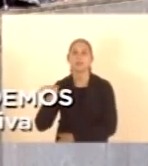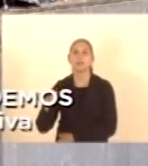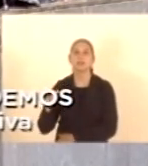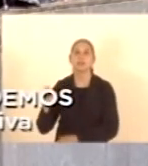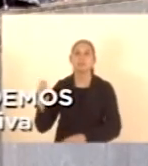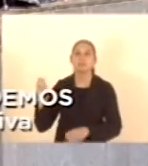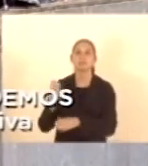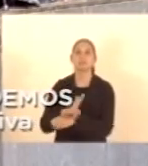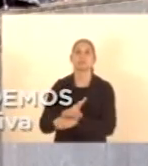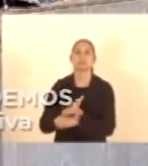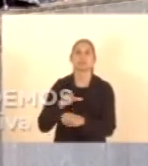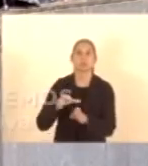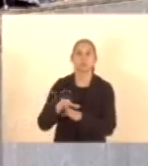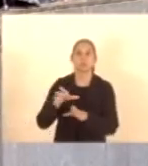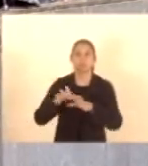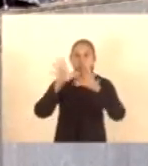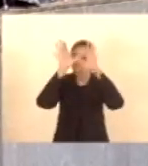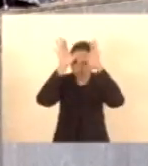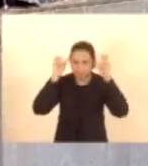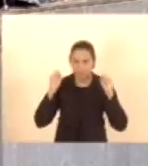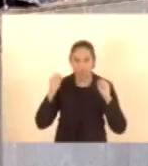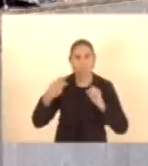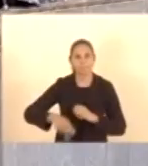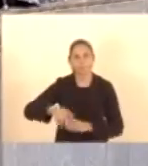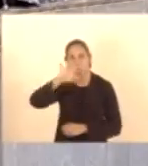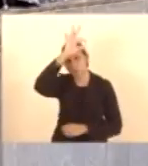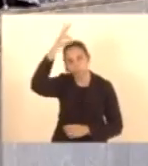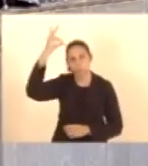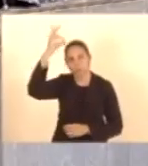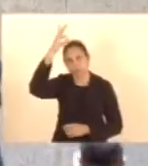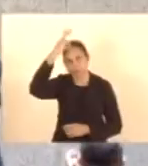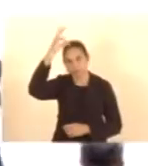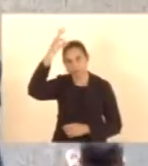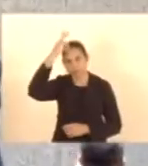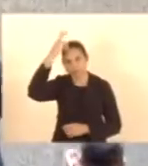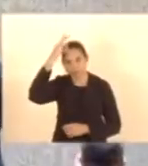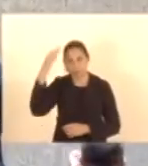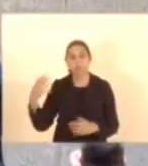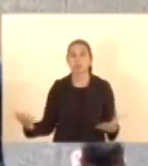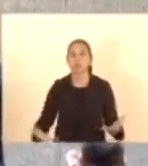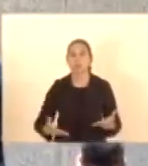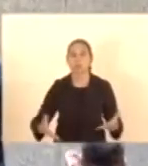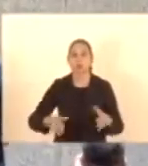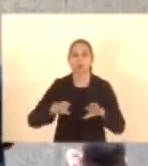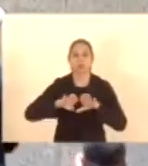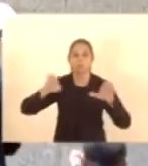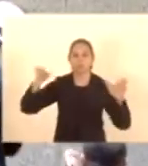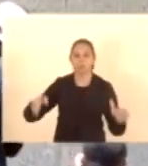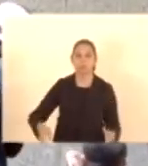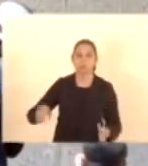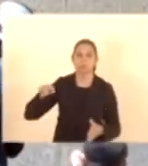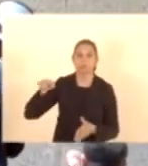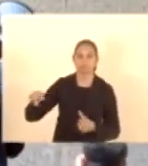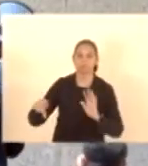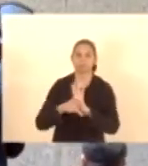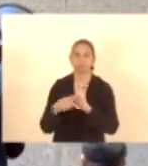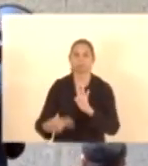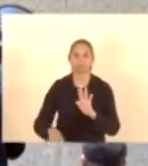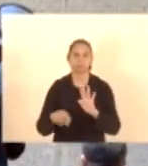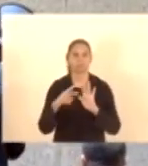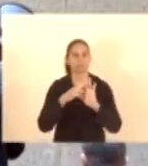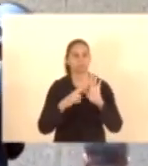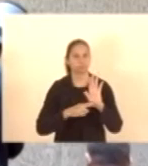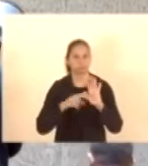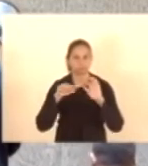vaga de conselheiro do Tribunal de Contas do Estado do Espírito Santo. Em mesa para a promulgação do decreto legislativo,